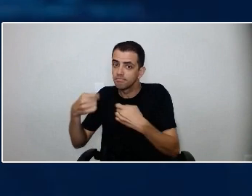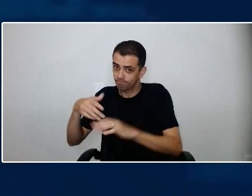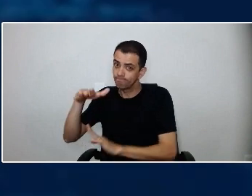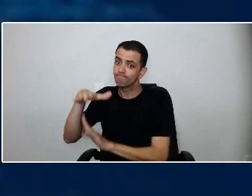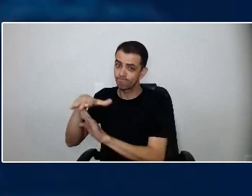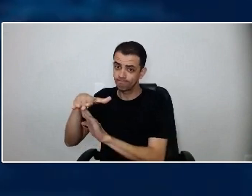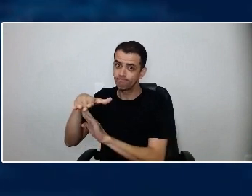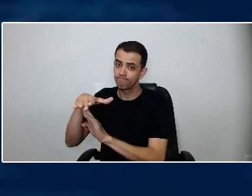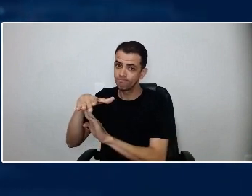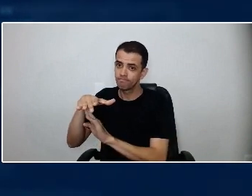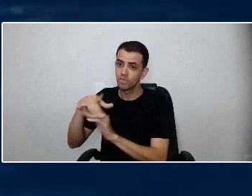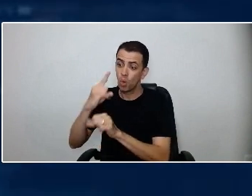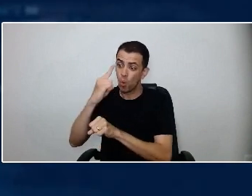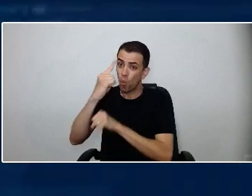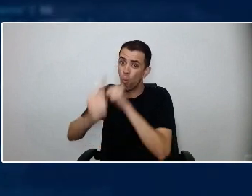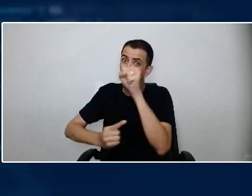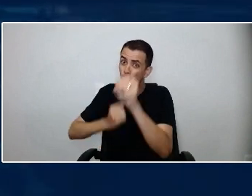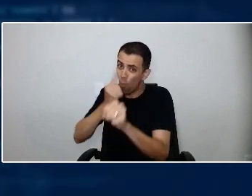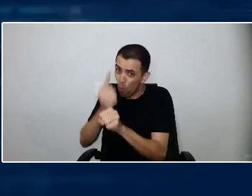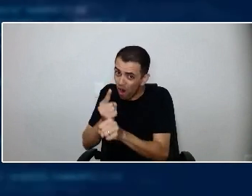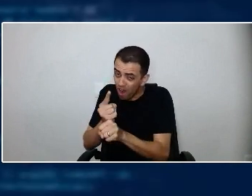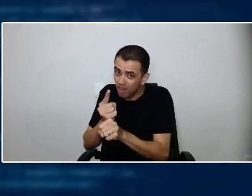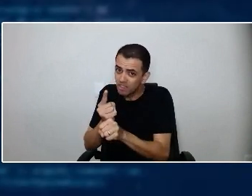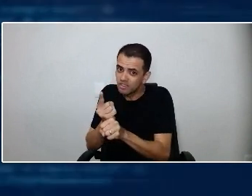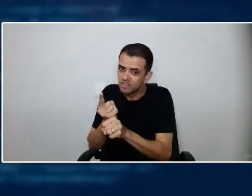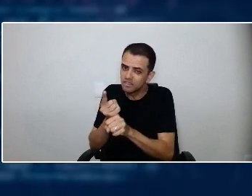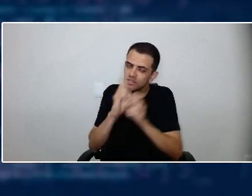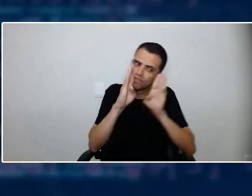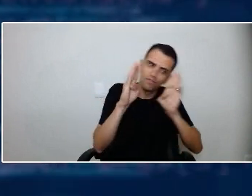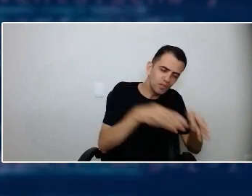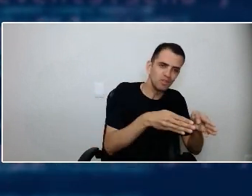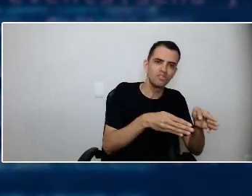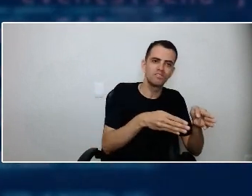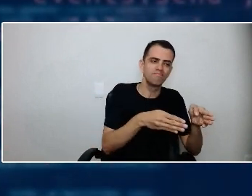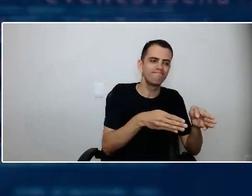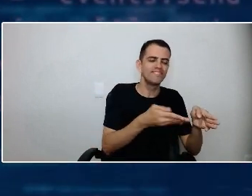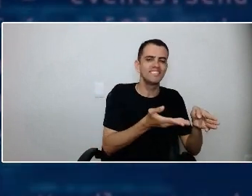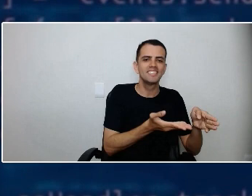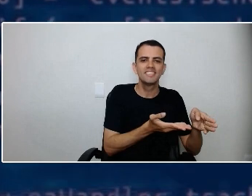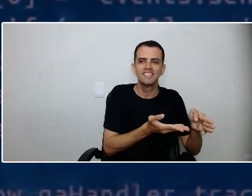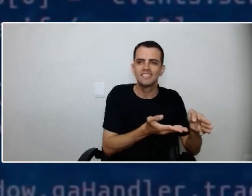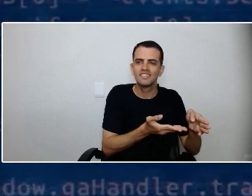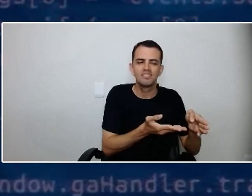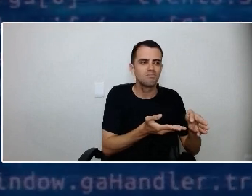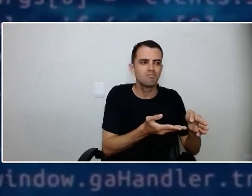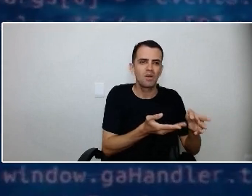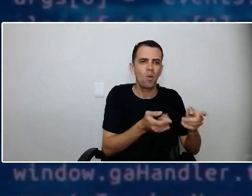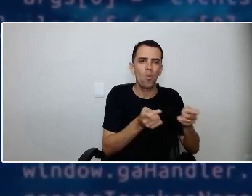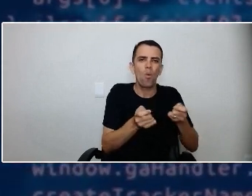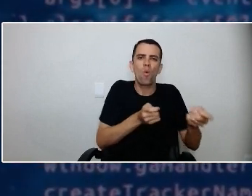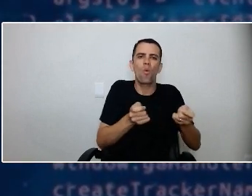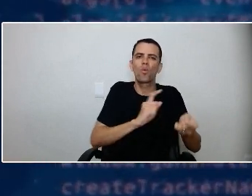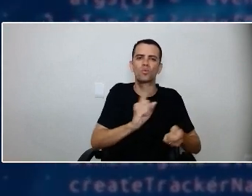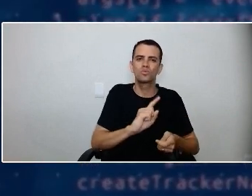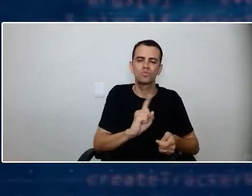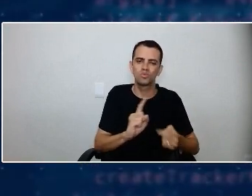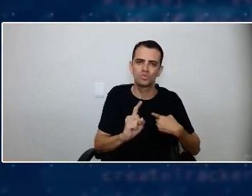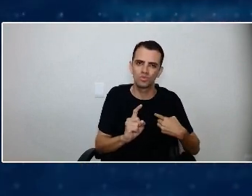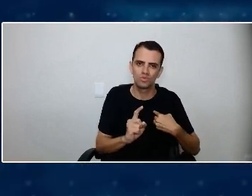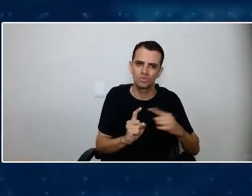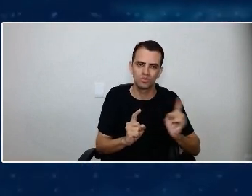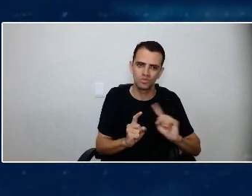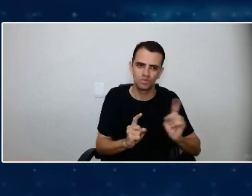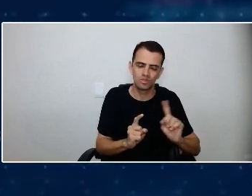um ano e por coisas que você não tem controle é difícil mas você tem que passar por